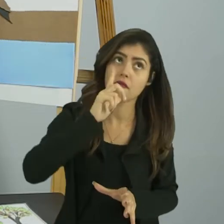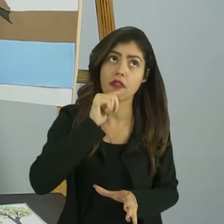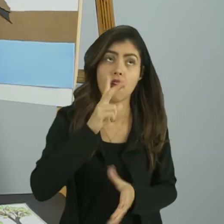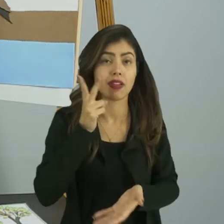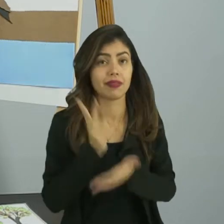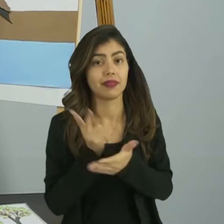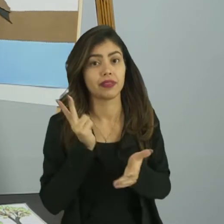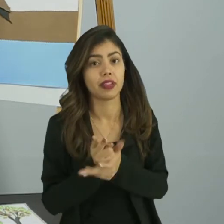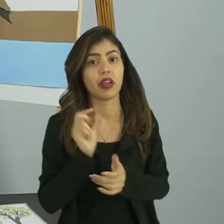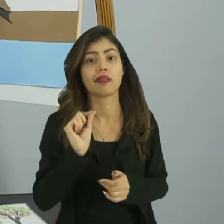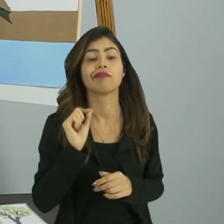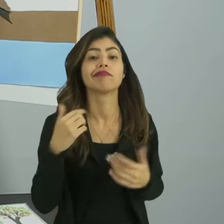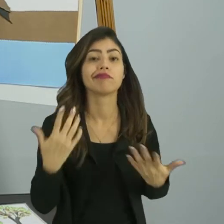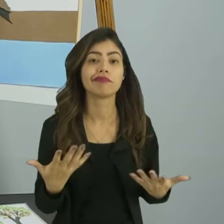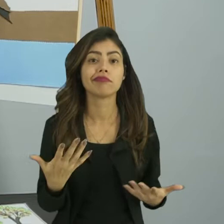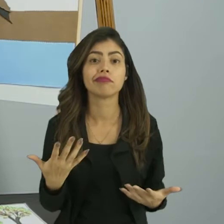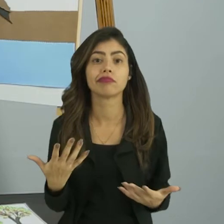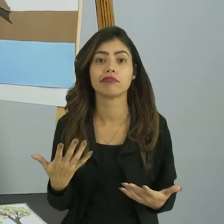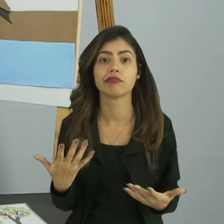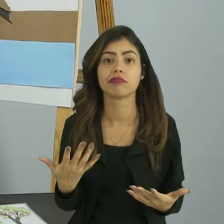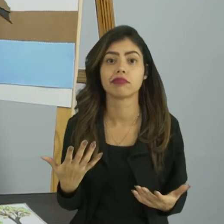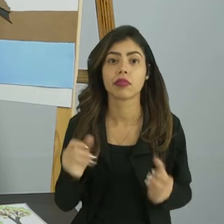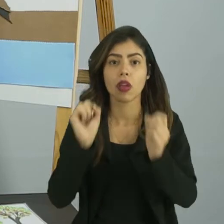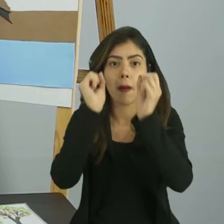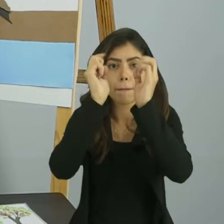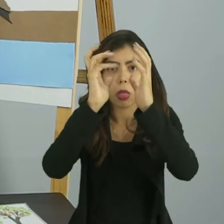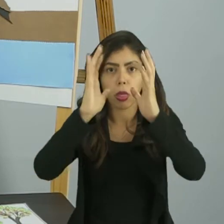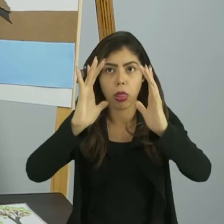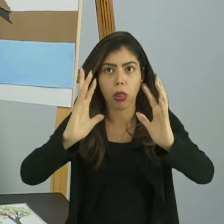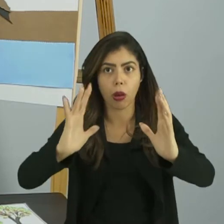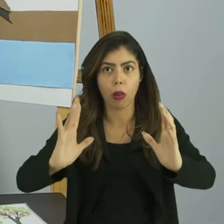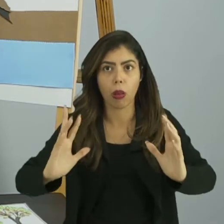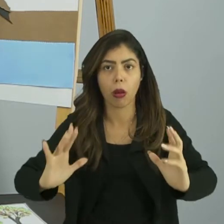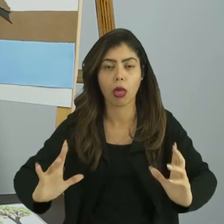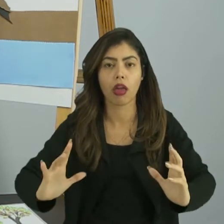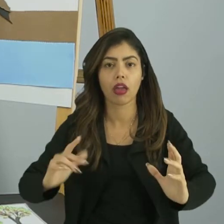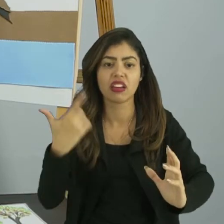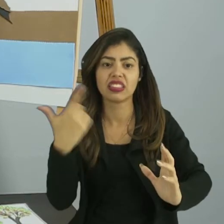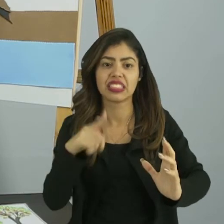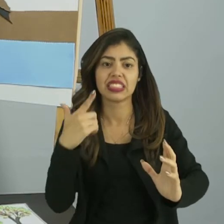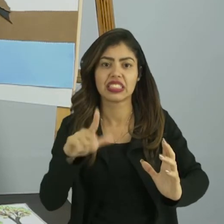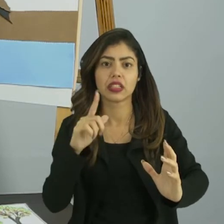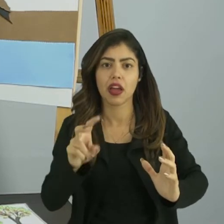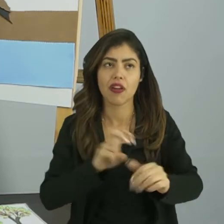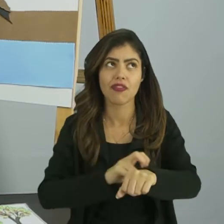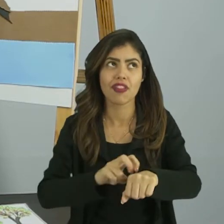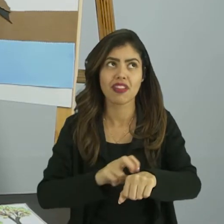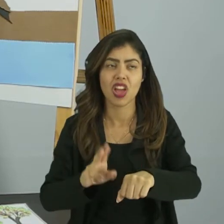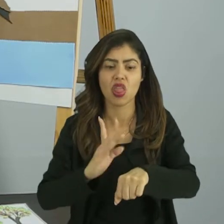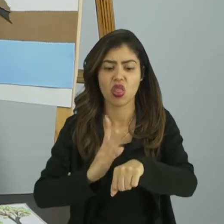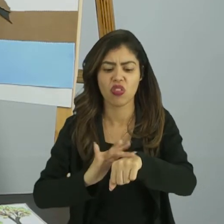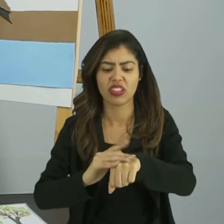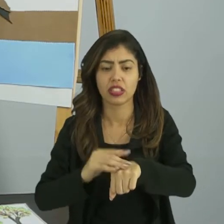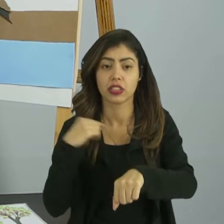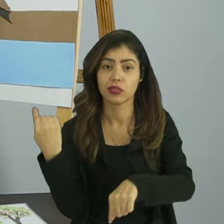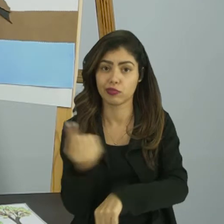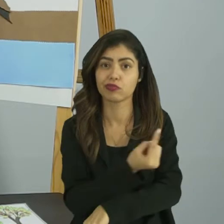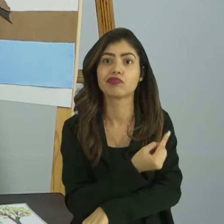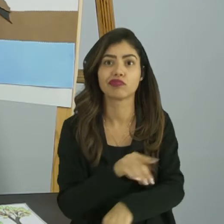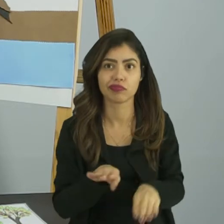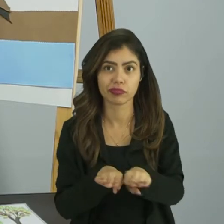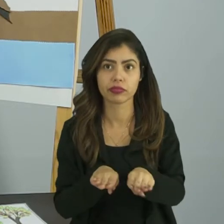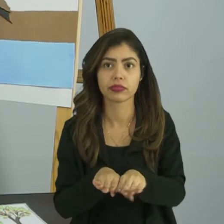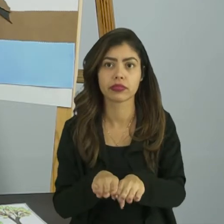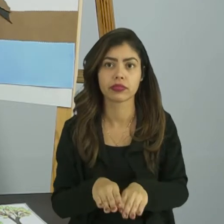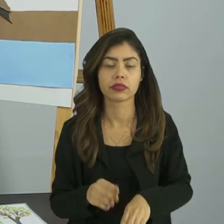os dias, o que pode acontecer? Ela fica desidratada, ela fica doente, assim como nós. Quando